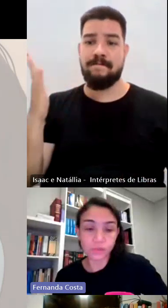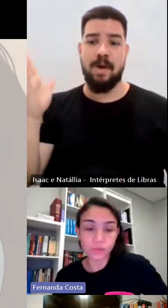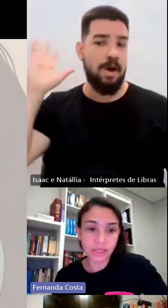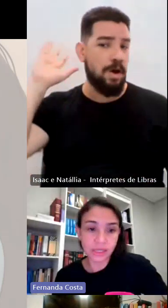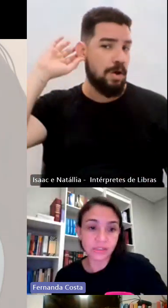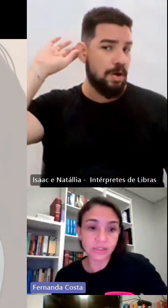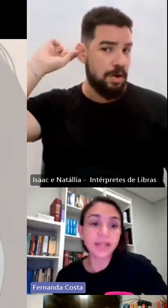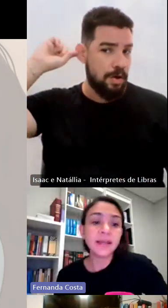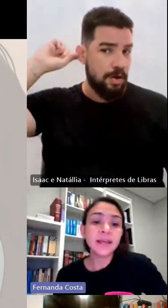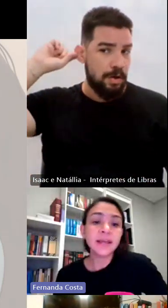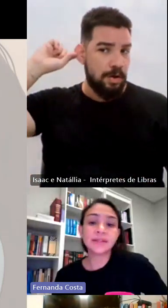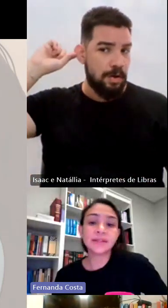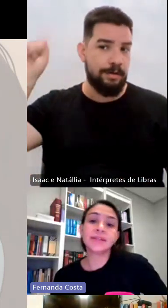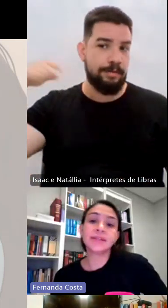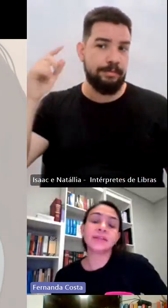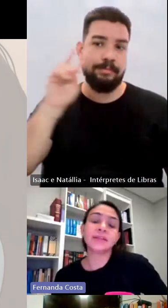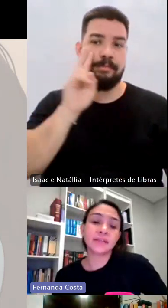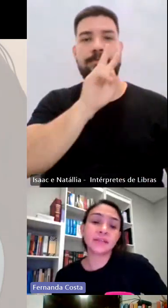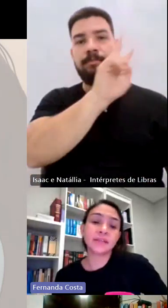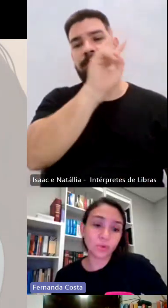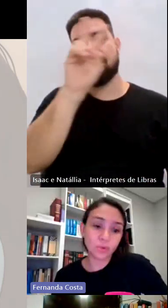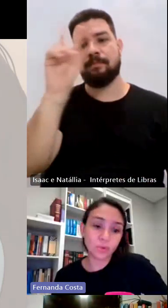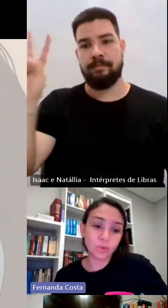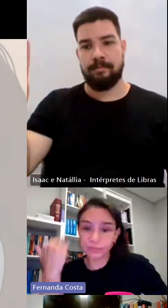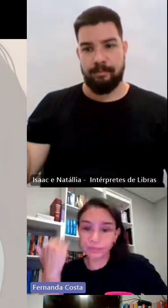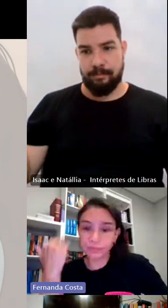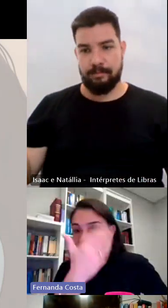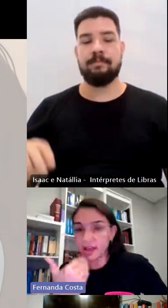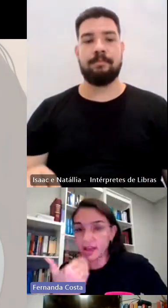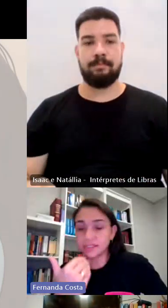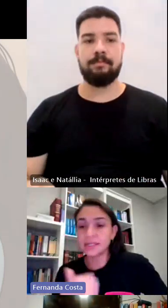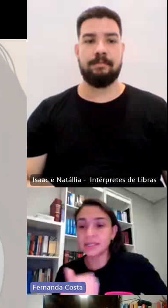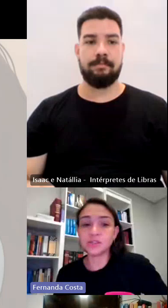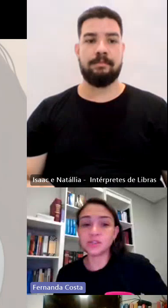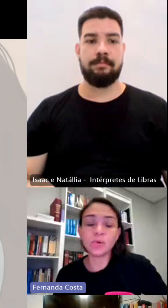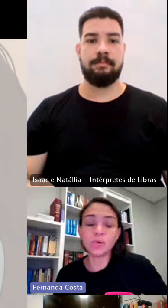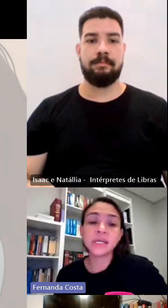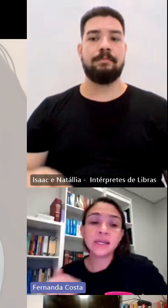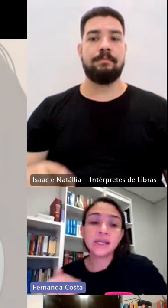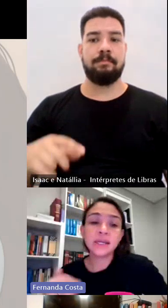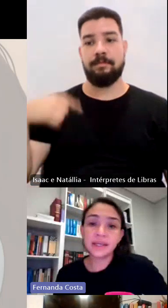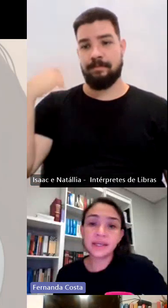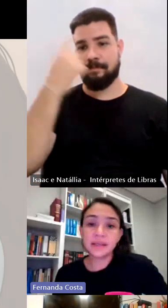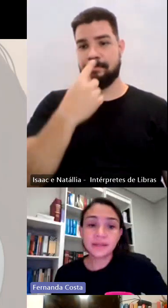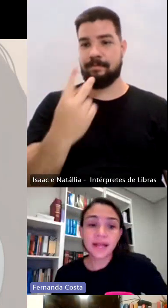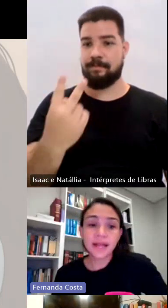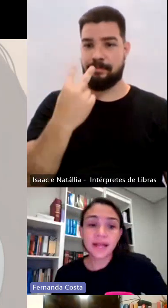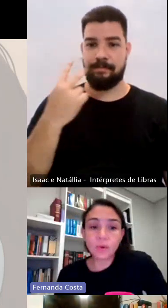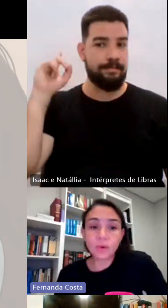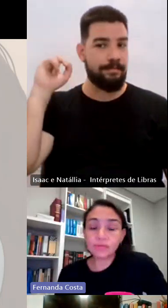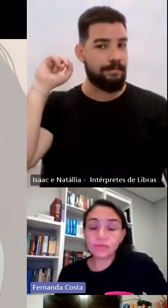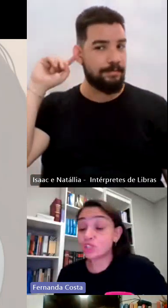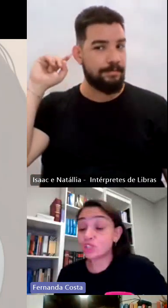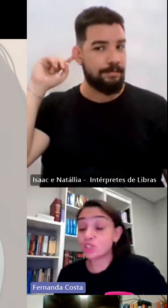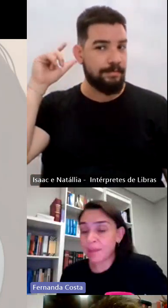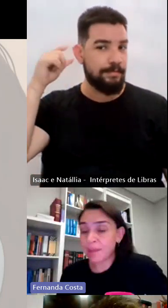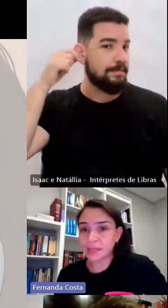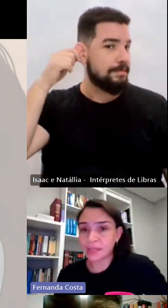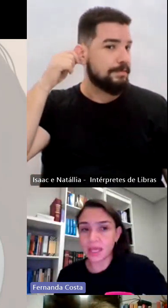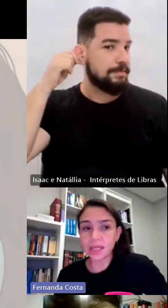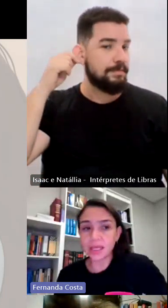nós visualizamos, né? Que está na face das pessoas e está aqui com a função